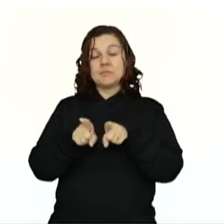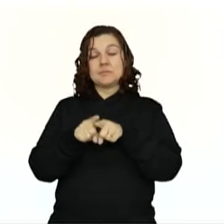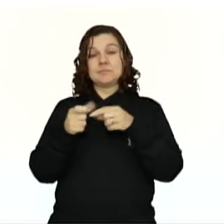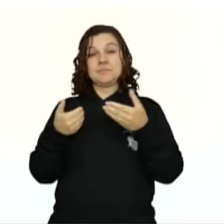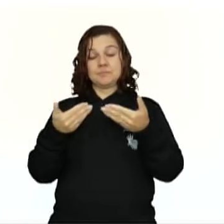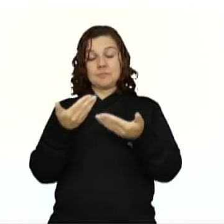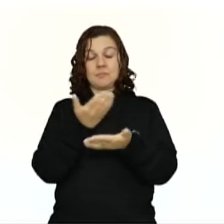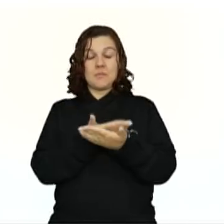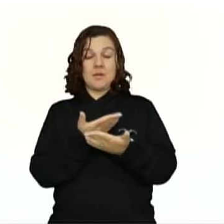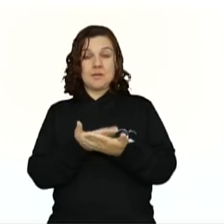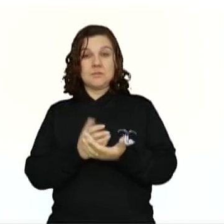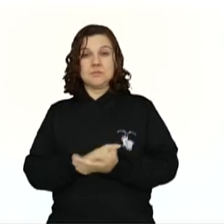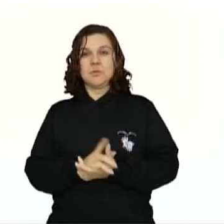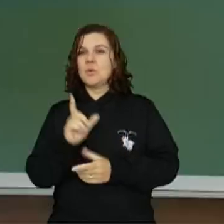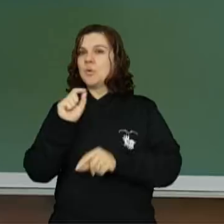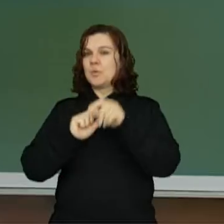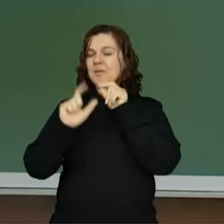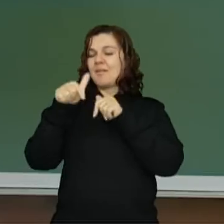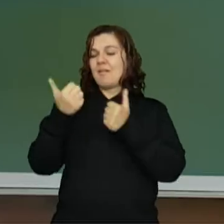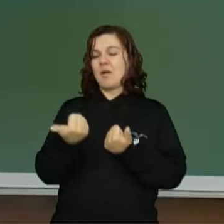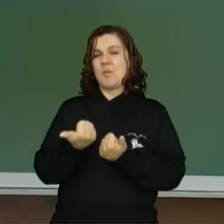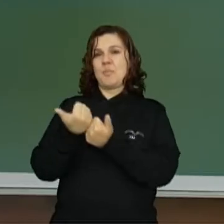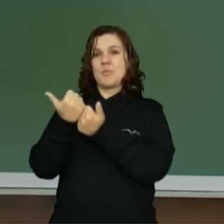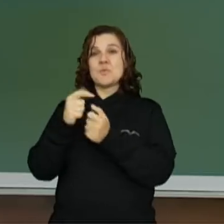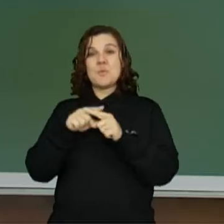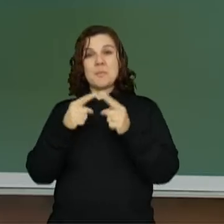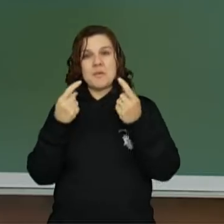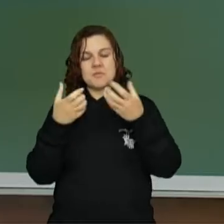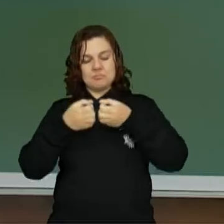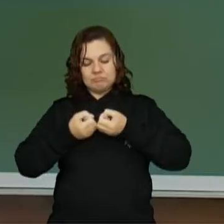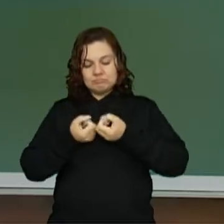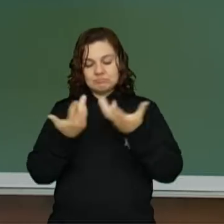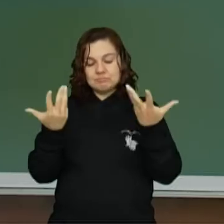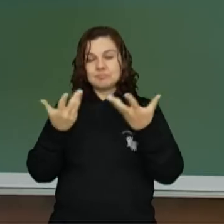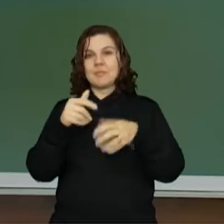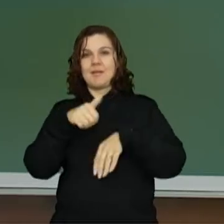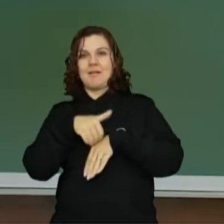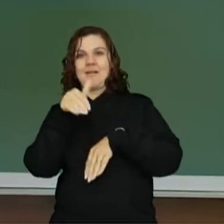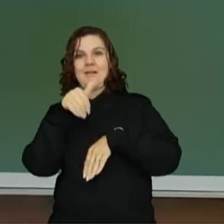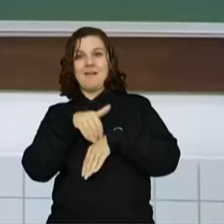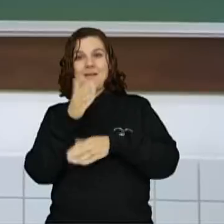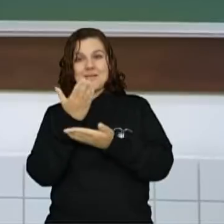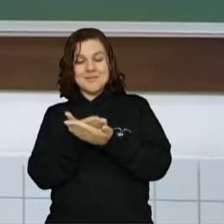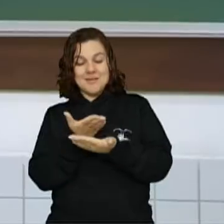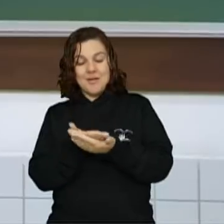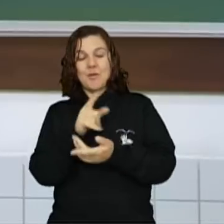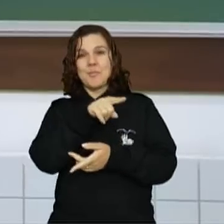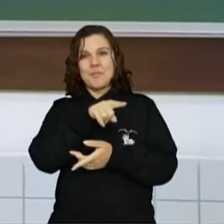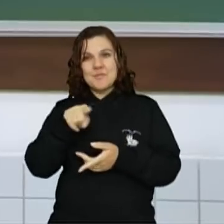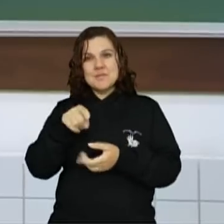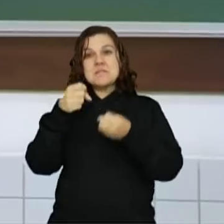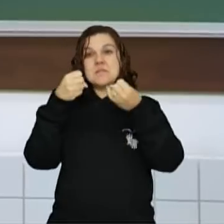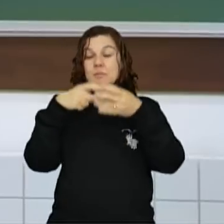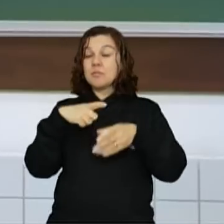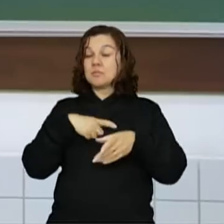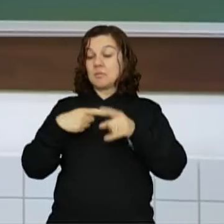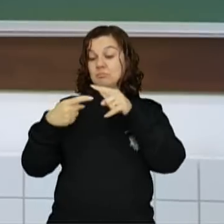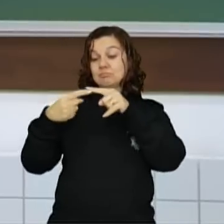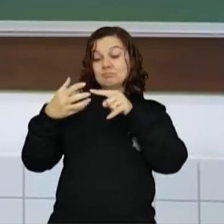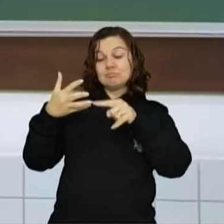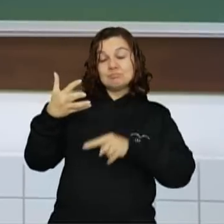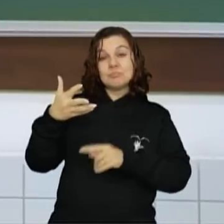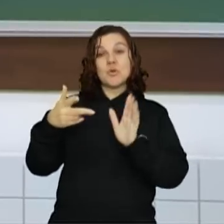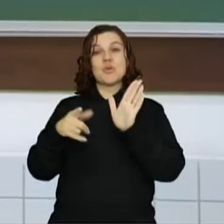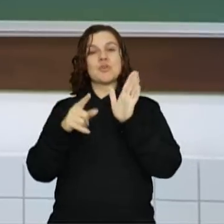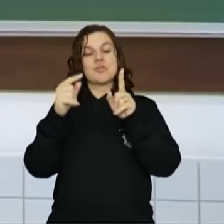trazer apenas sobre o que é aposto, mas eu quis ampliar a nossa aula dizendo a vocês que existem vários